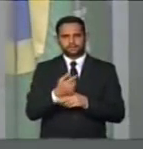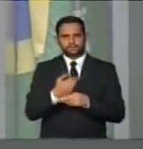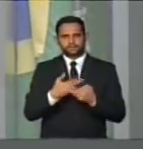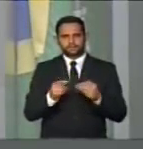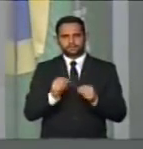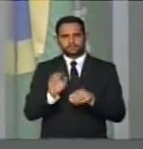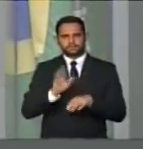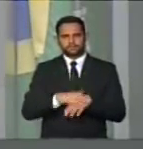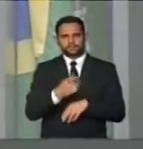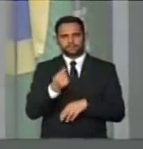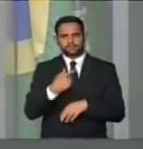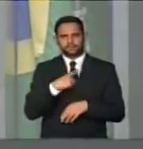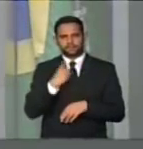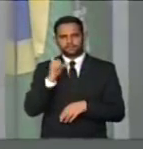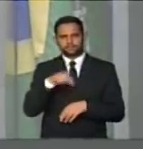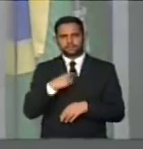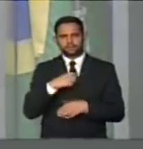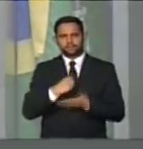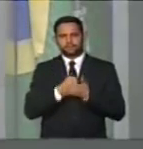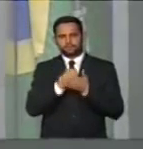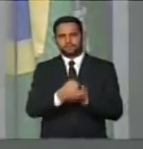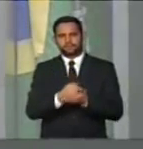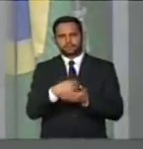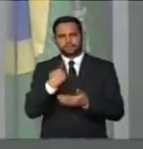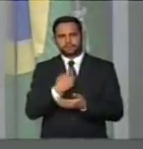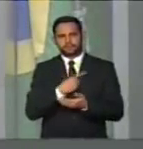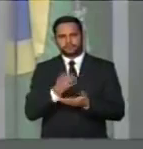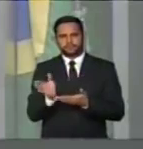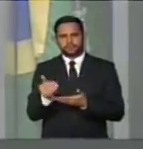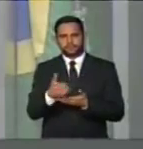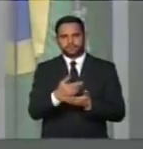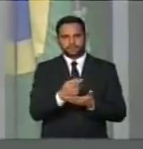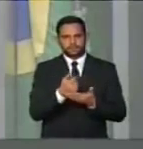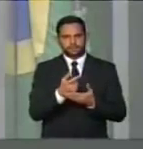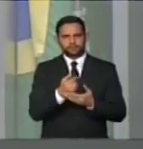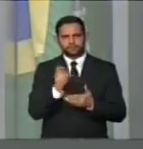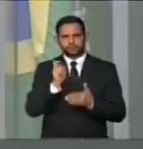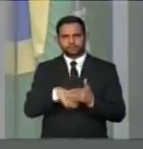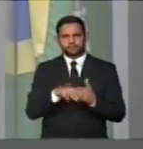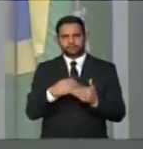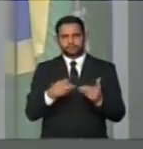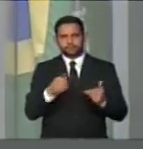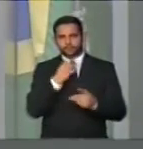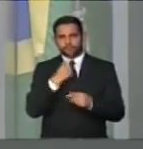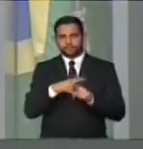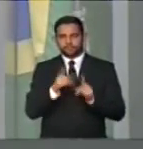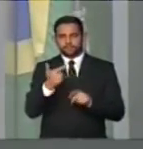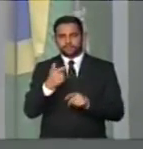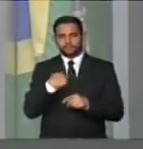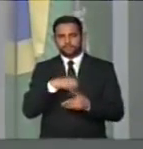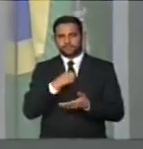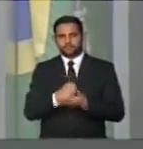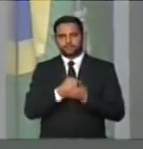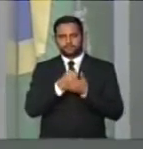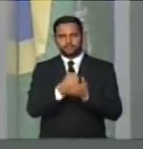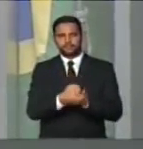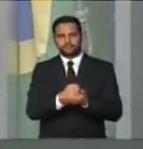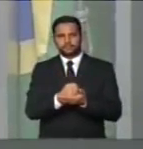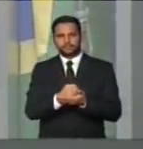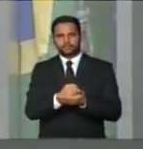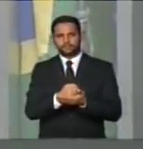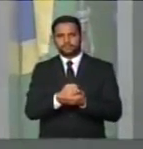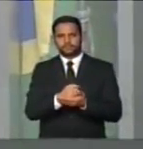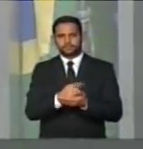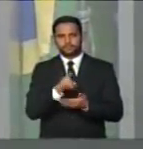mais recursos? Eu sou a favor de que a gente arrecade os tributos devidos. Mas eu não sou a favor